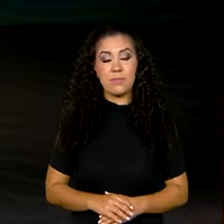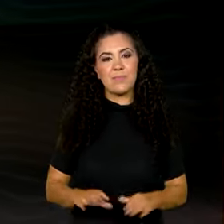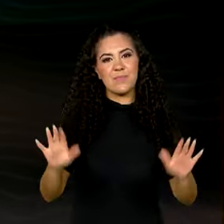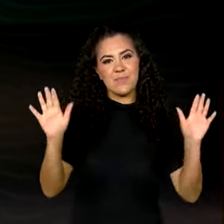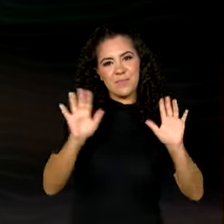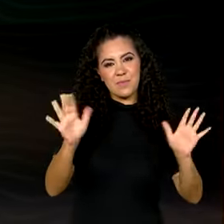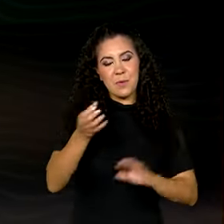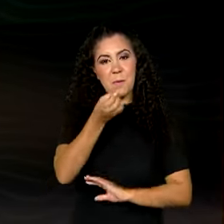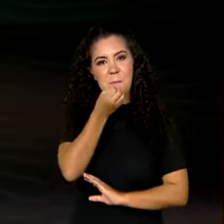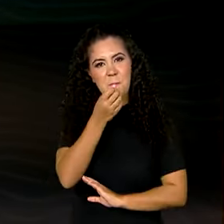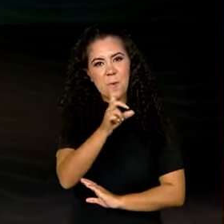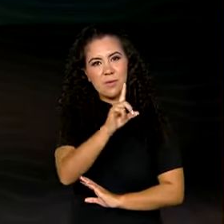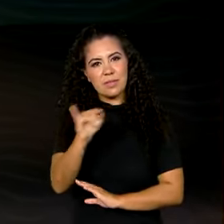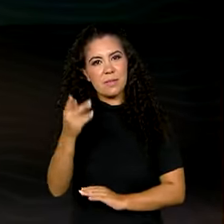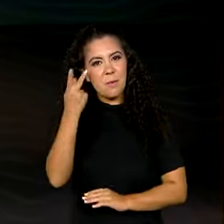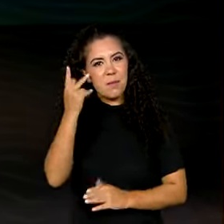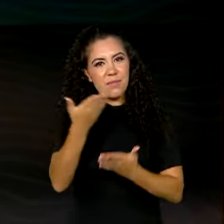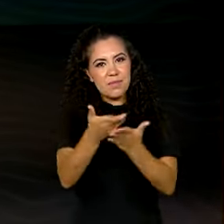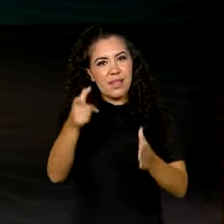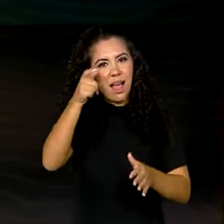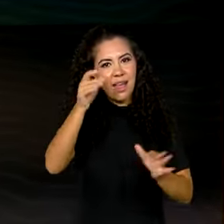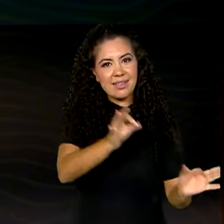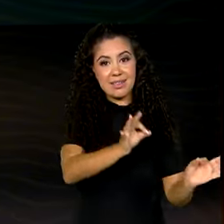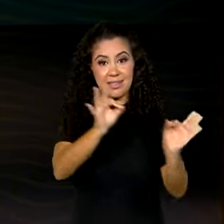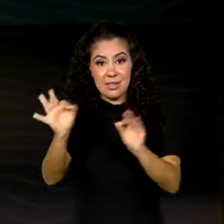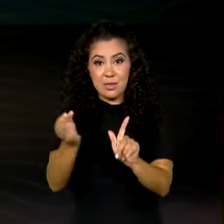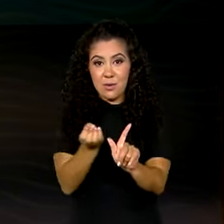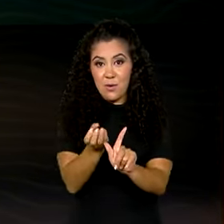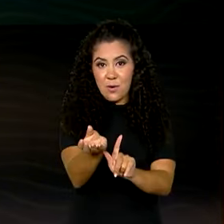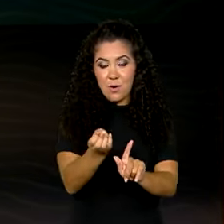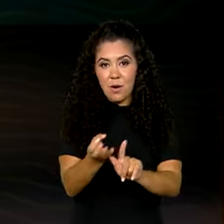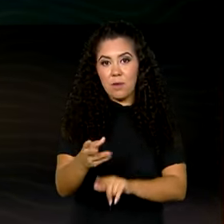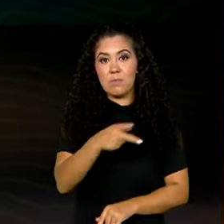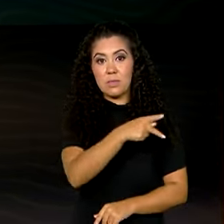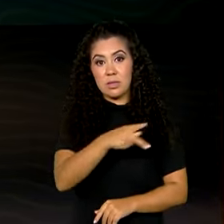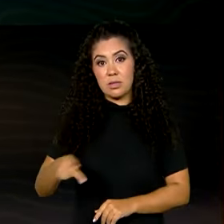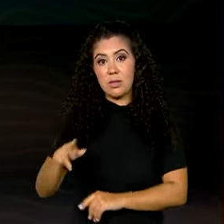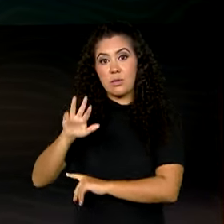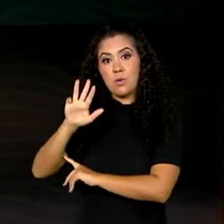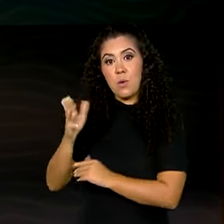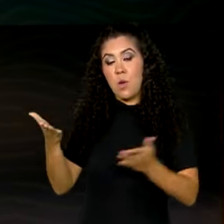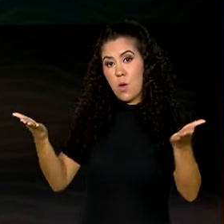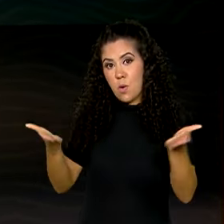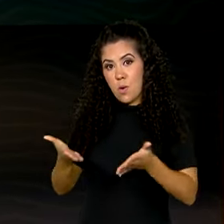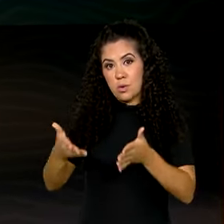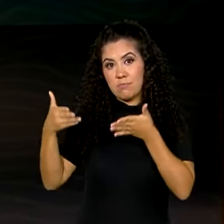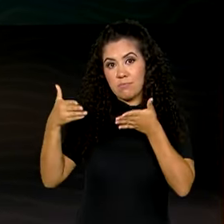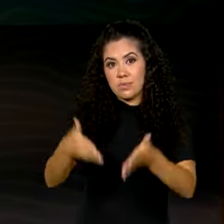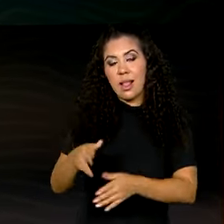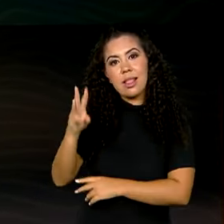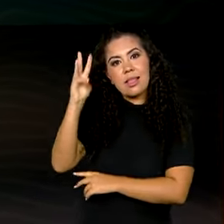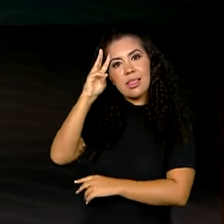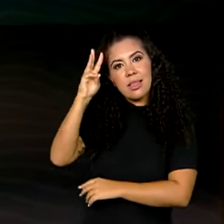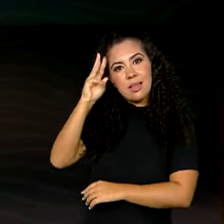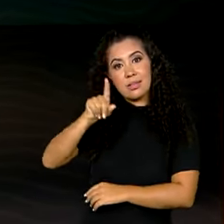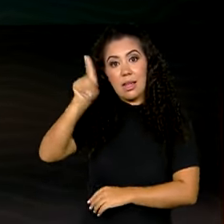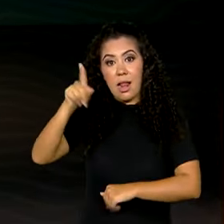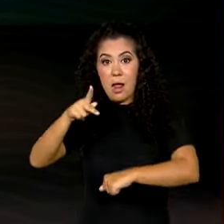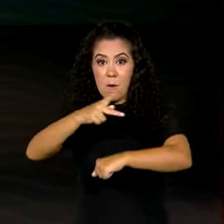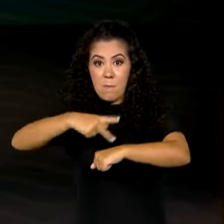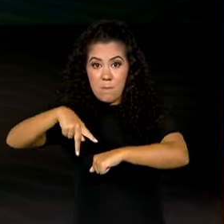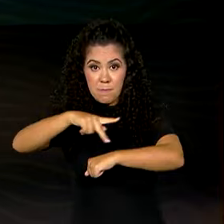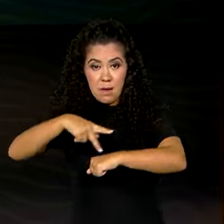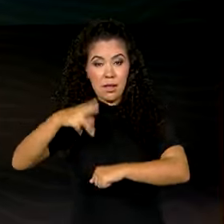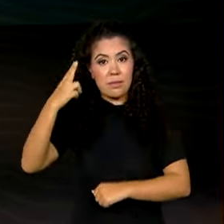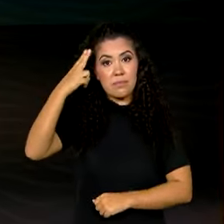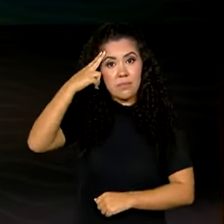Olá, bom dia para você que acompanha o canal Gov. O presidente Lula chegou nesta terça-feira na Arábia Saudita para